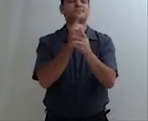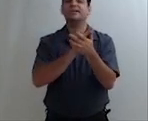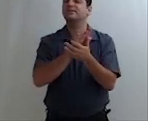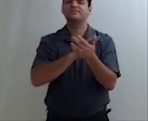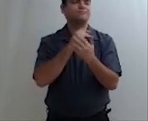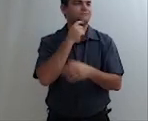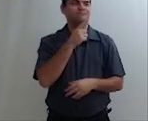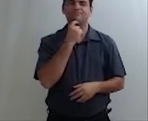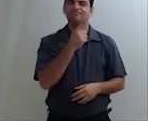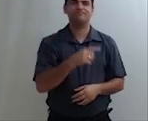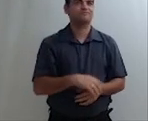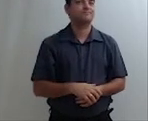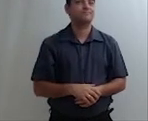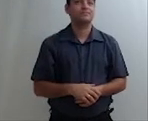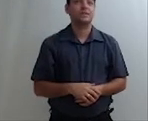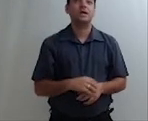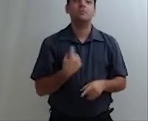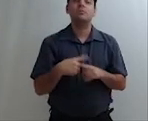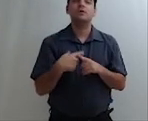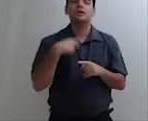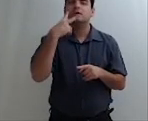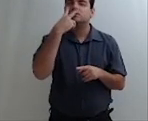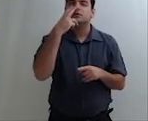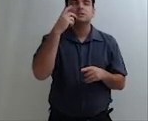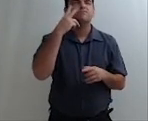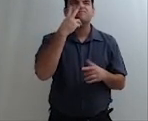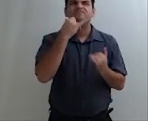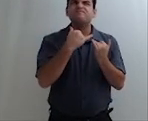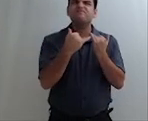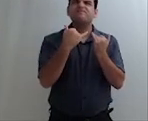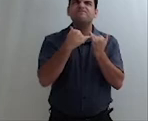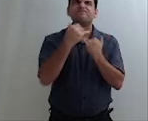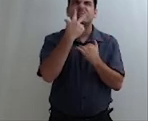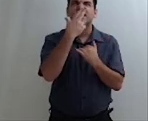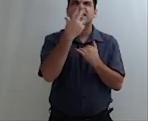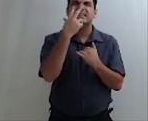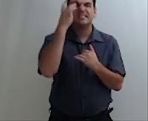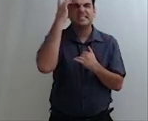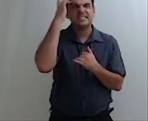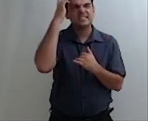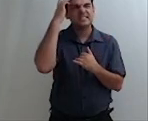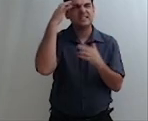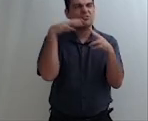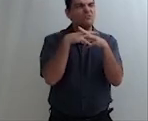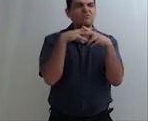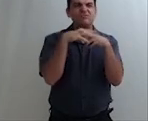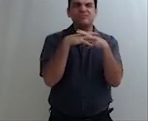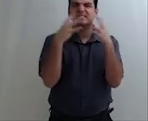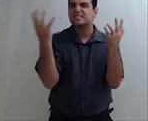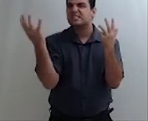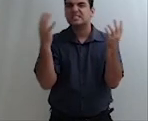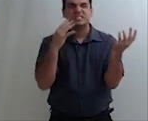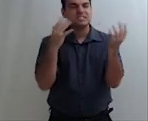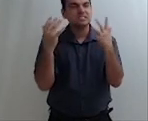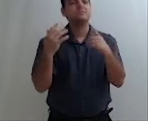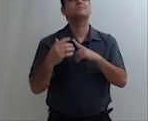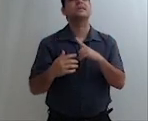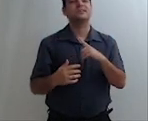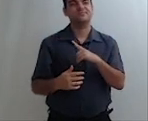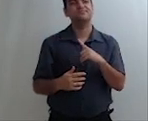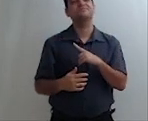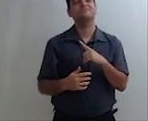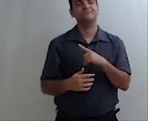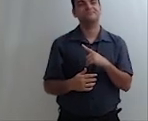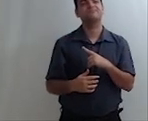ele busca o semelhante ele busca o parecido então Eh além A isso sem contar que o ambiente de uma